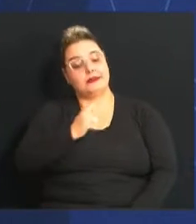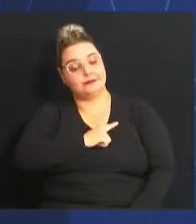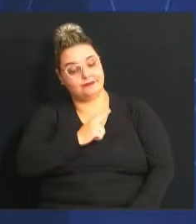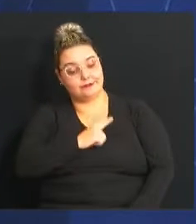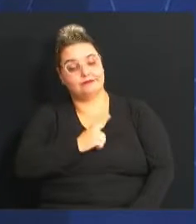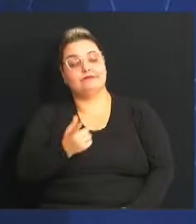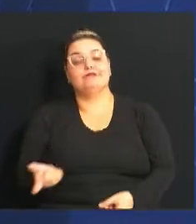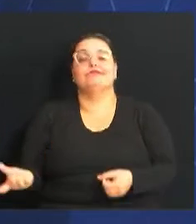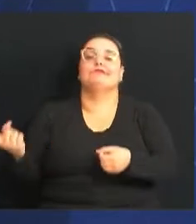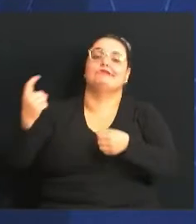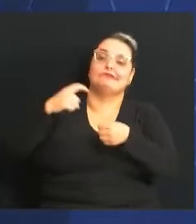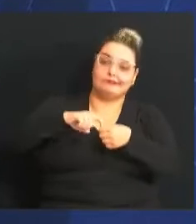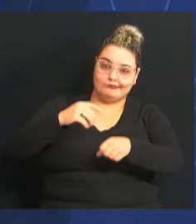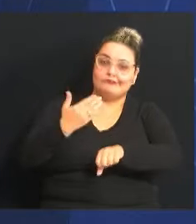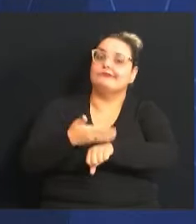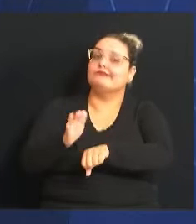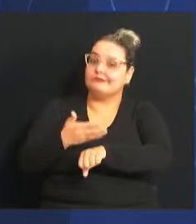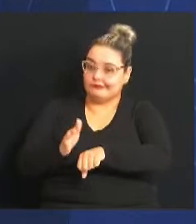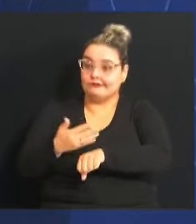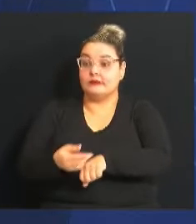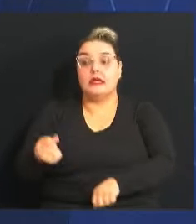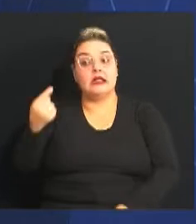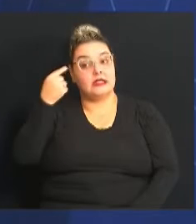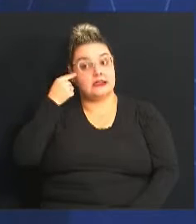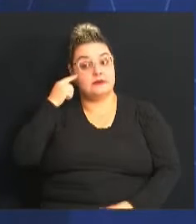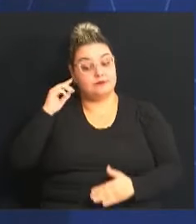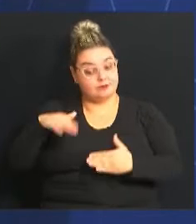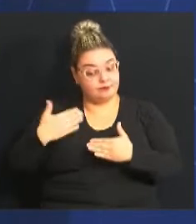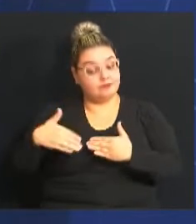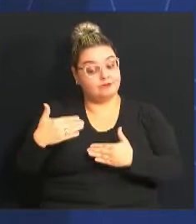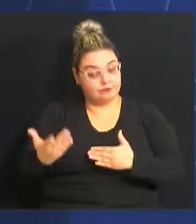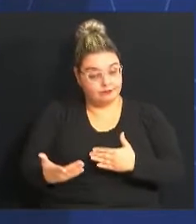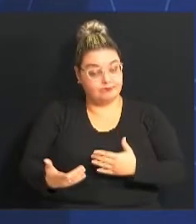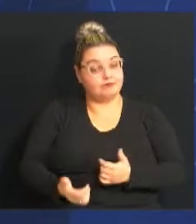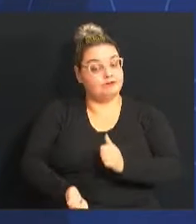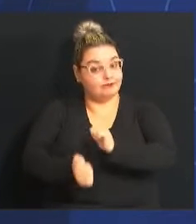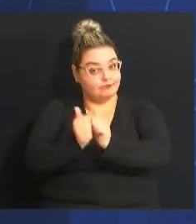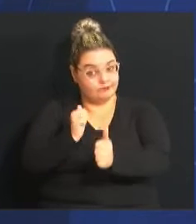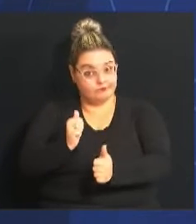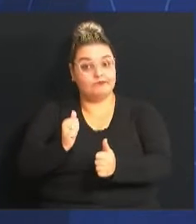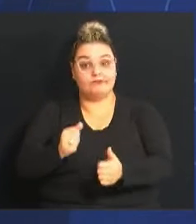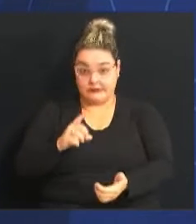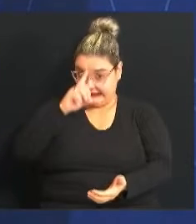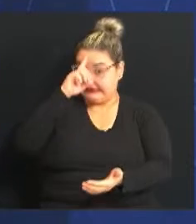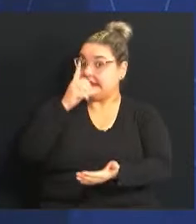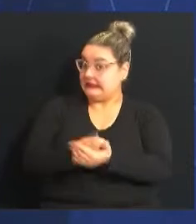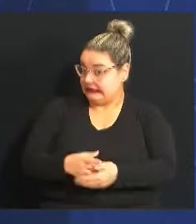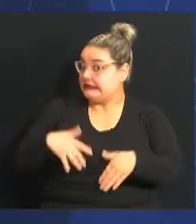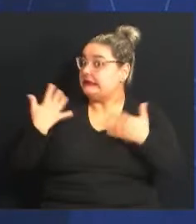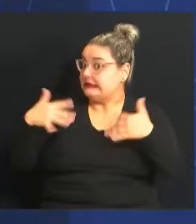aos treinamentos e já pensa nas próximas rodadas que serão decisivas.